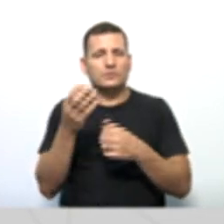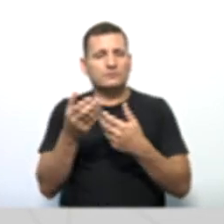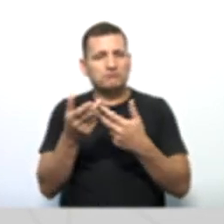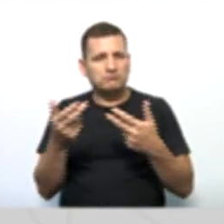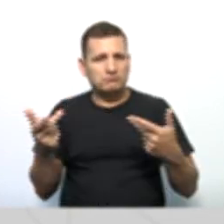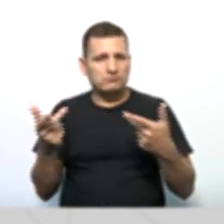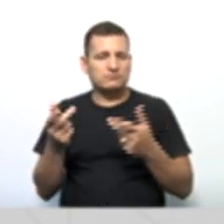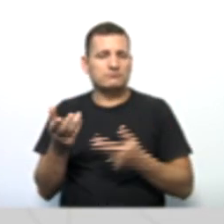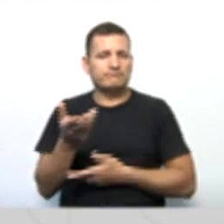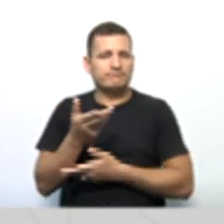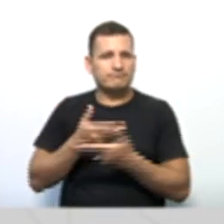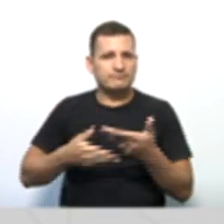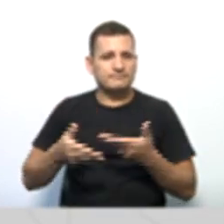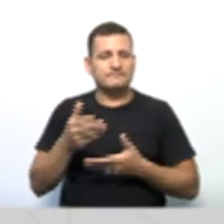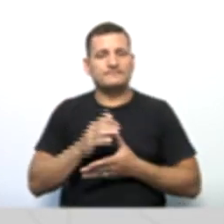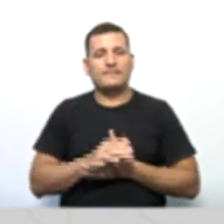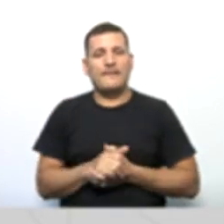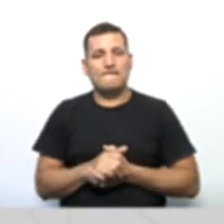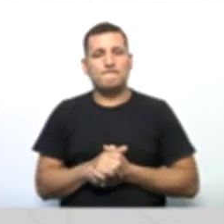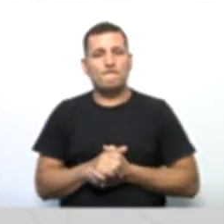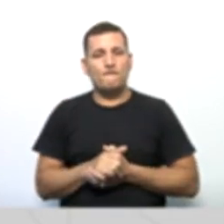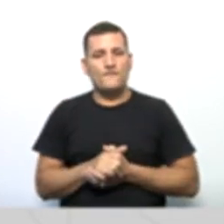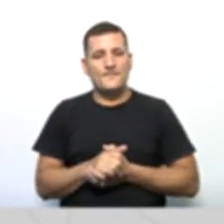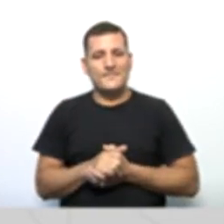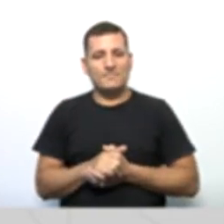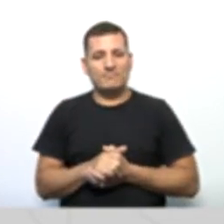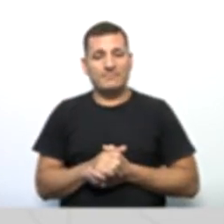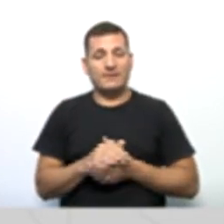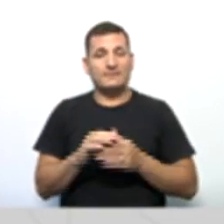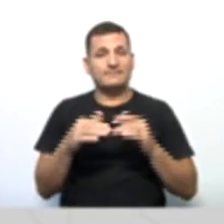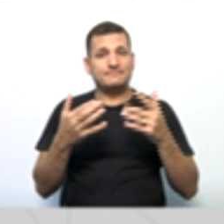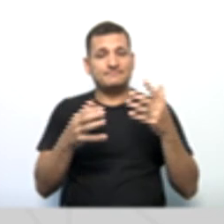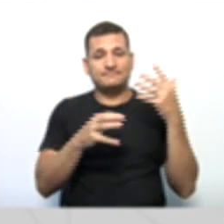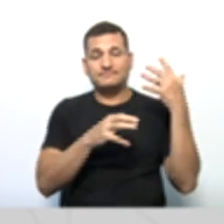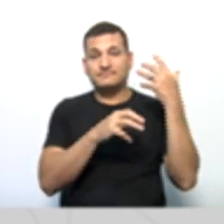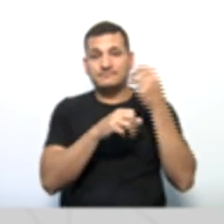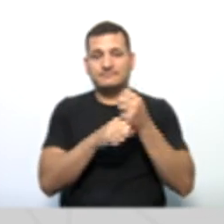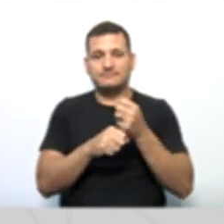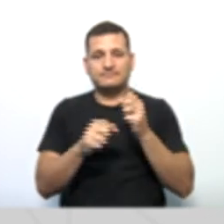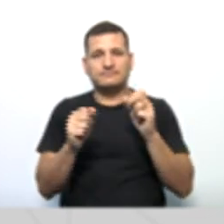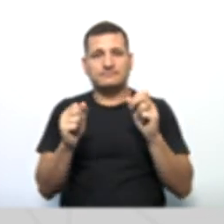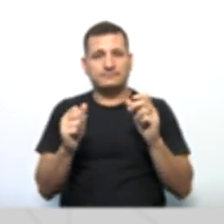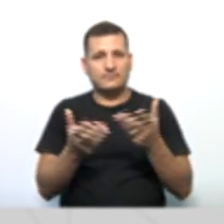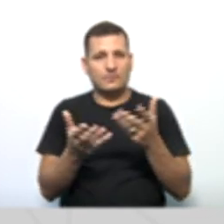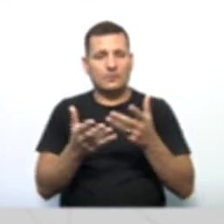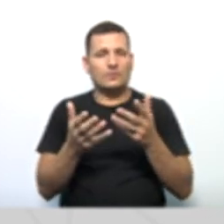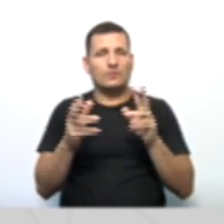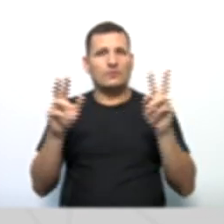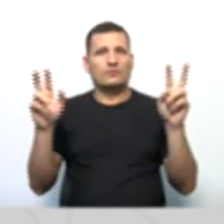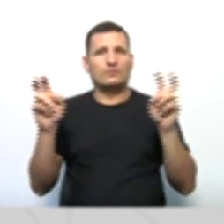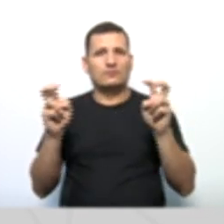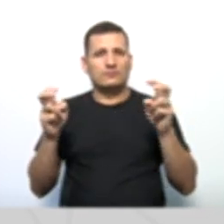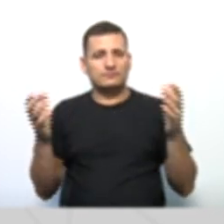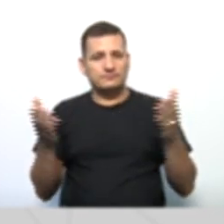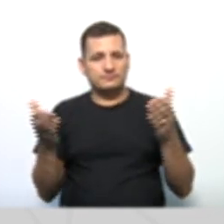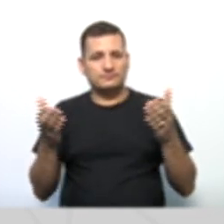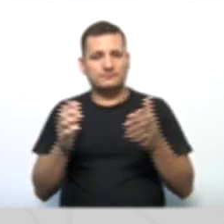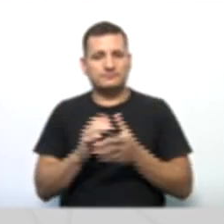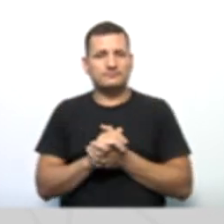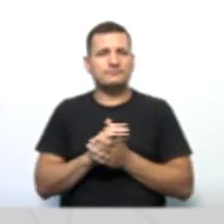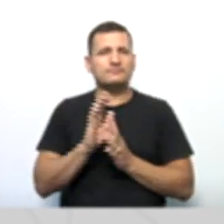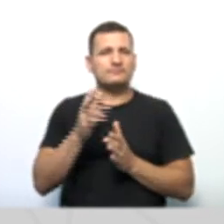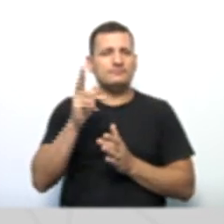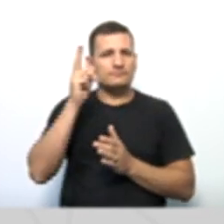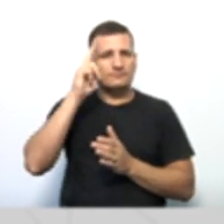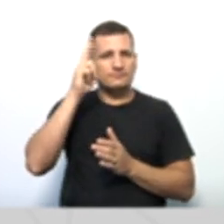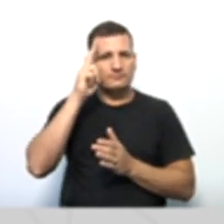virtudes. Então, feita essa recapitulação, vamos entrar agora no tema de hoje. Nós lembramos nos nossos